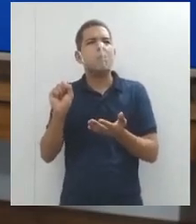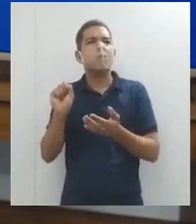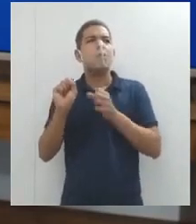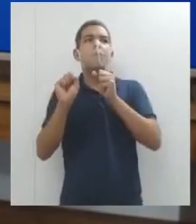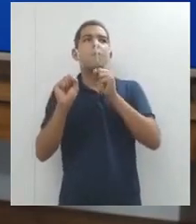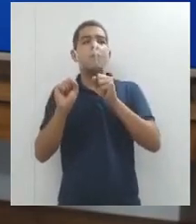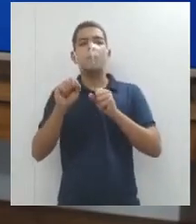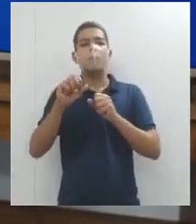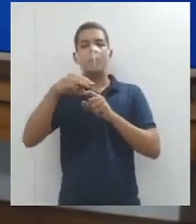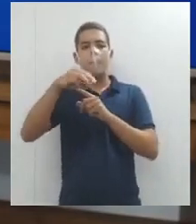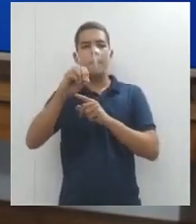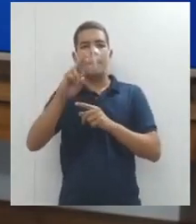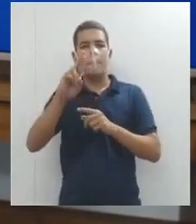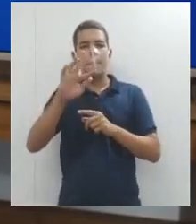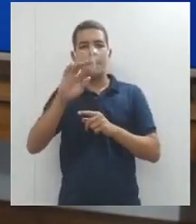morfológicas,